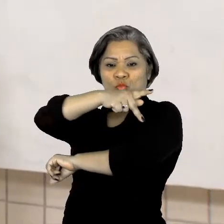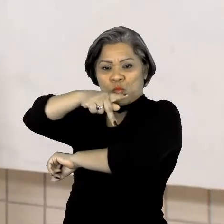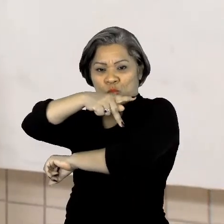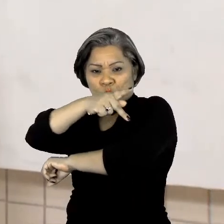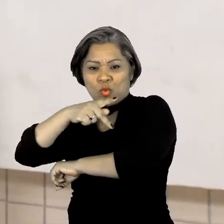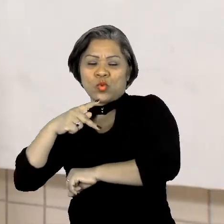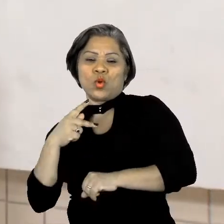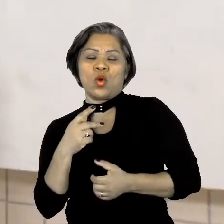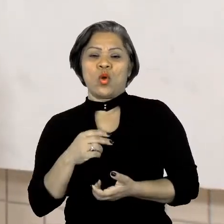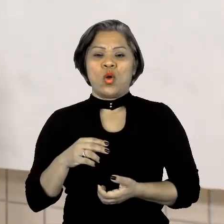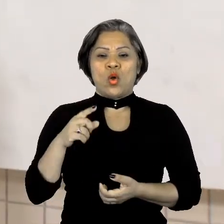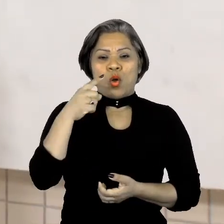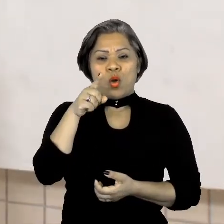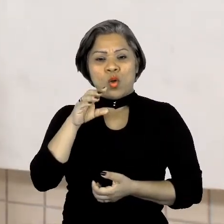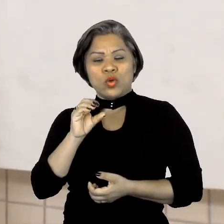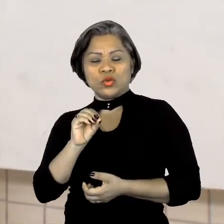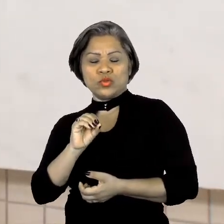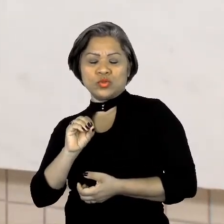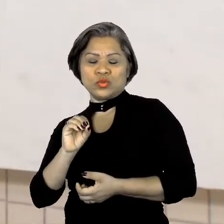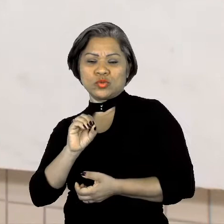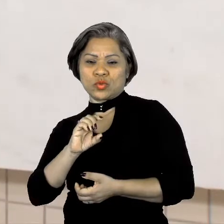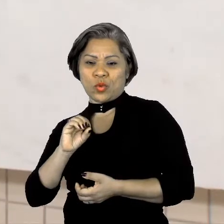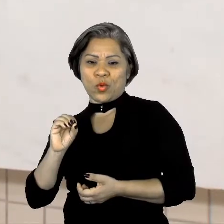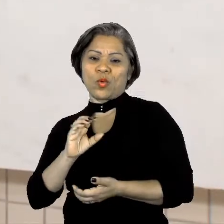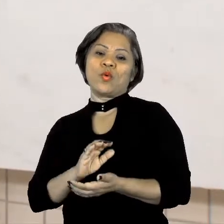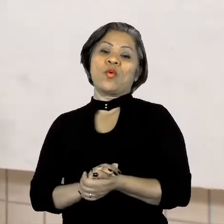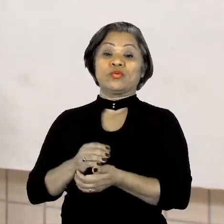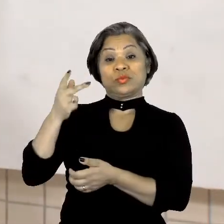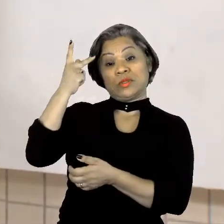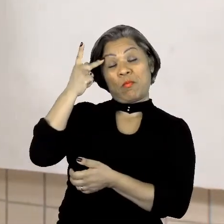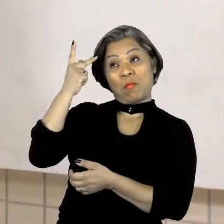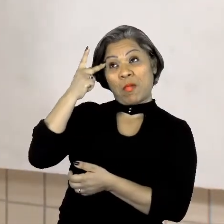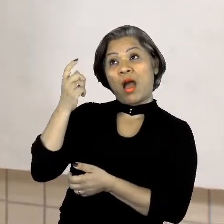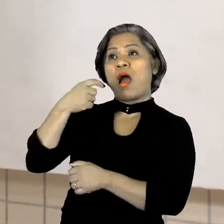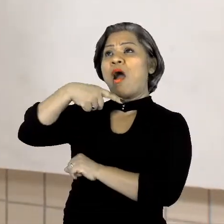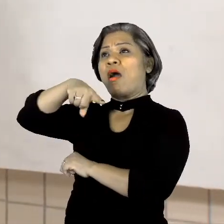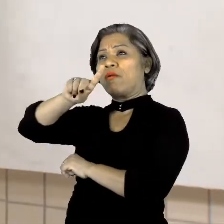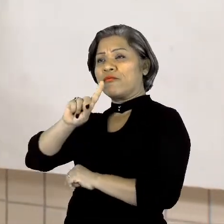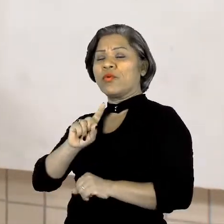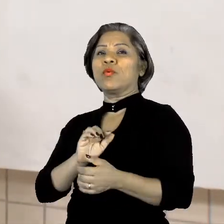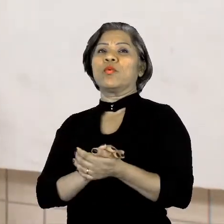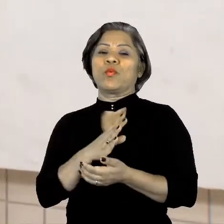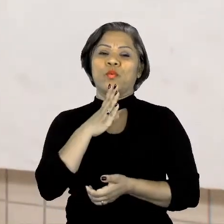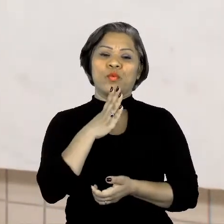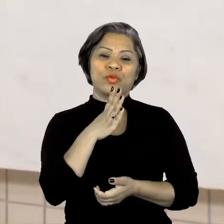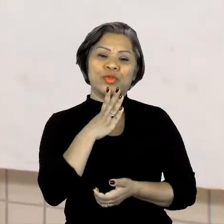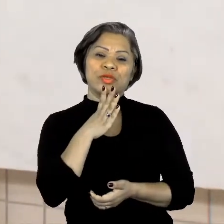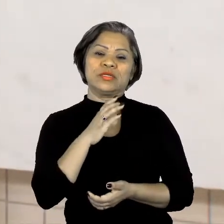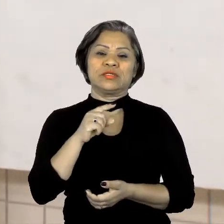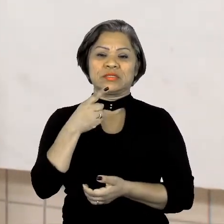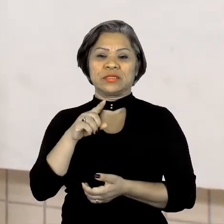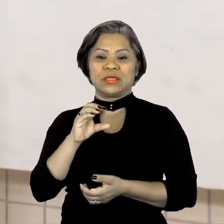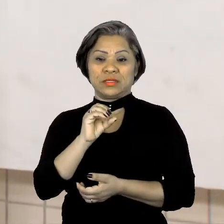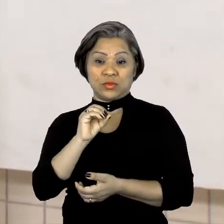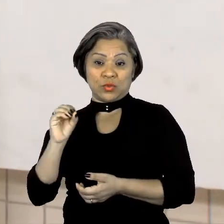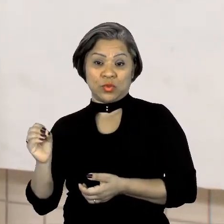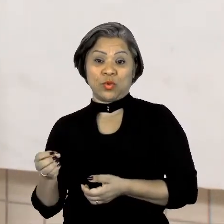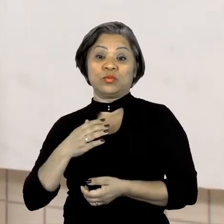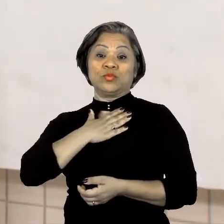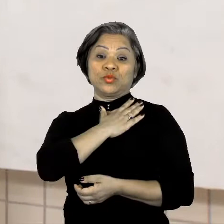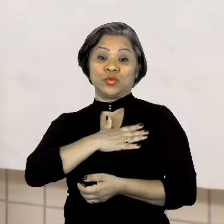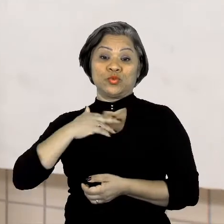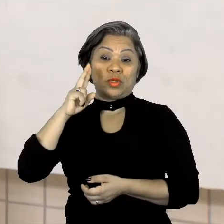alunos saíram da escola, foram conhecer esse parque lá, esse zoológico, gostaram do que viram lá,